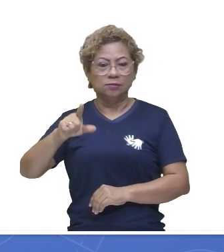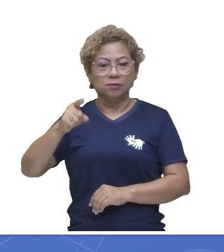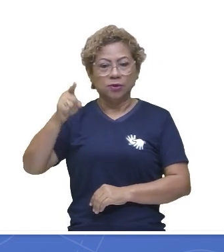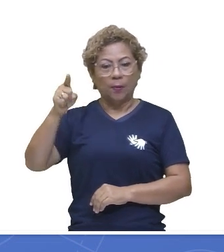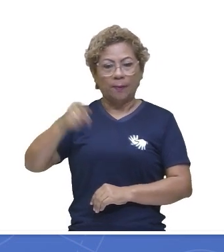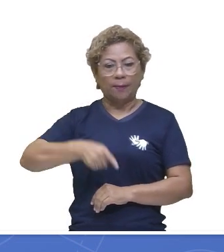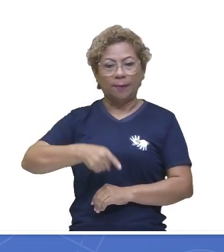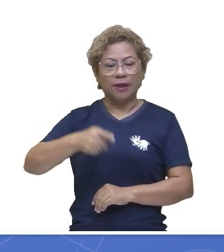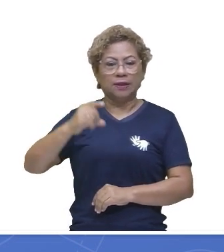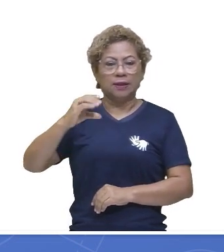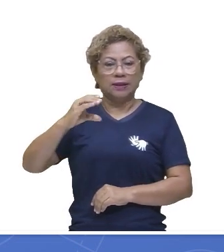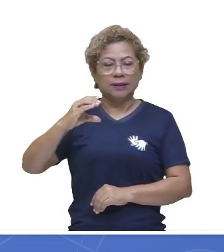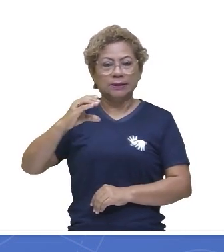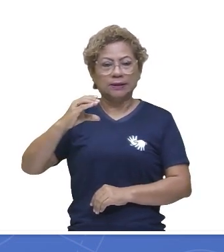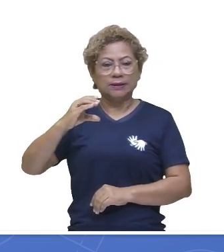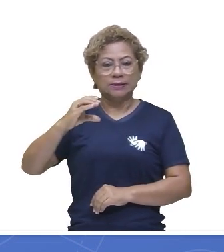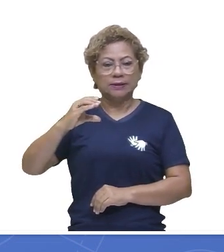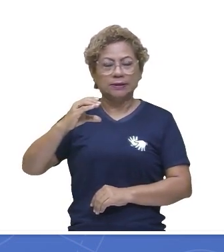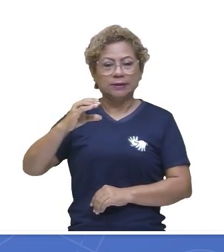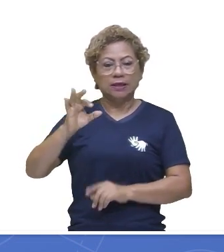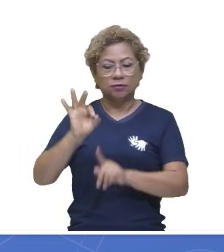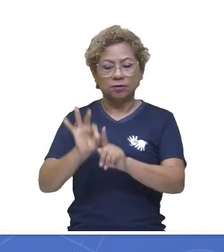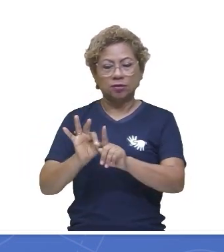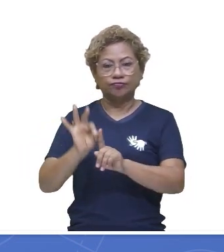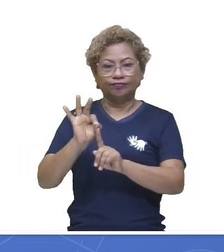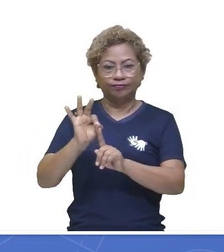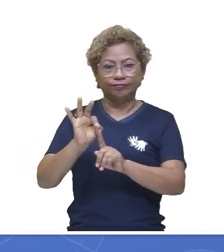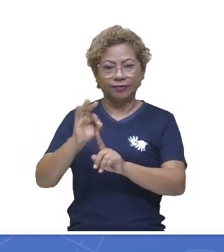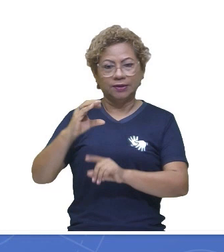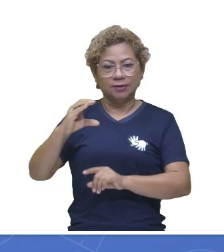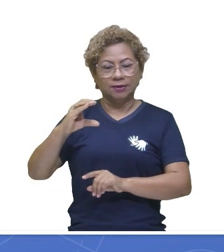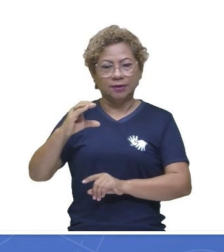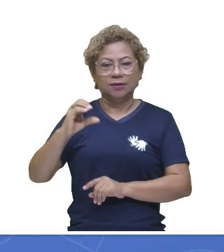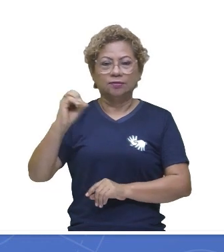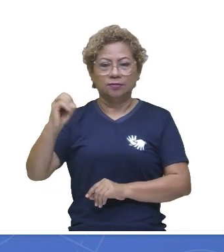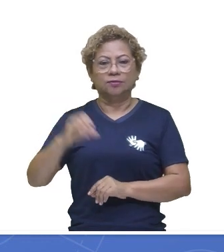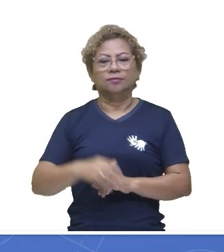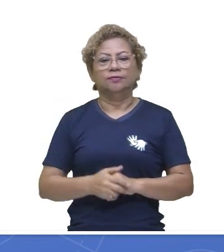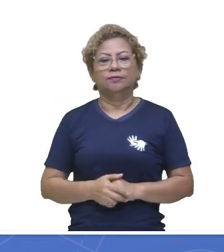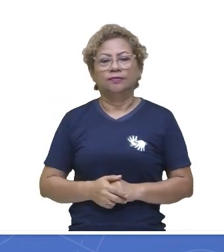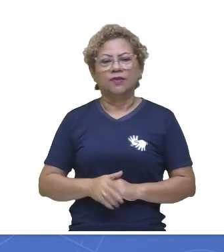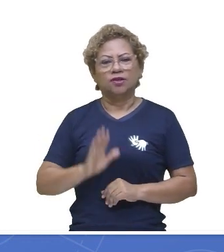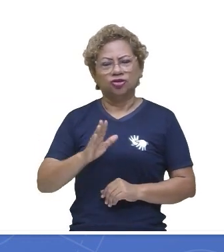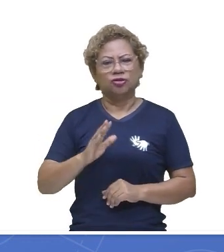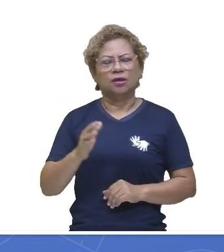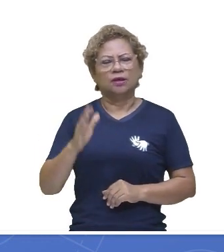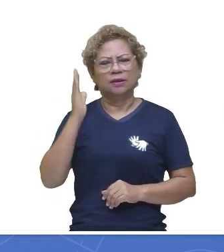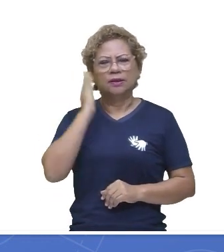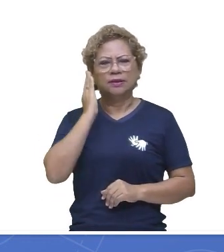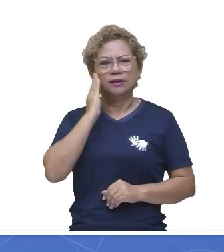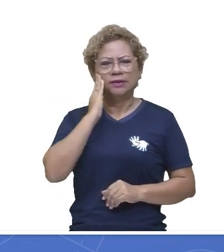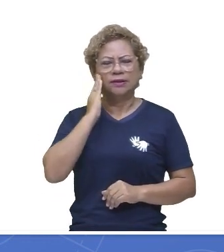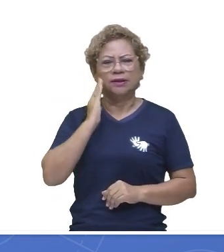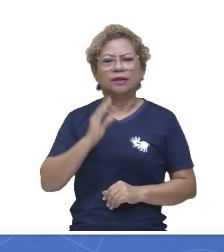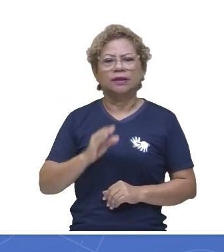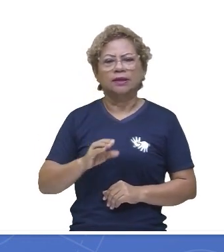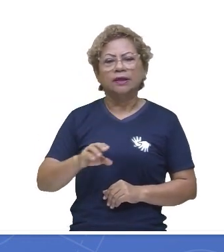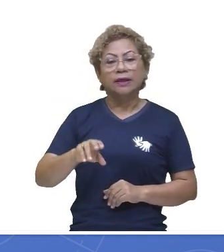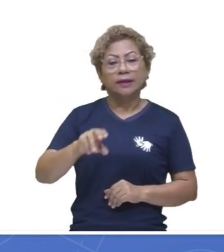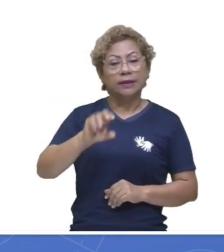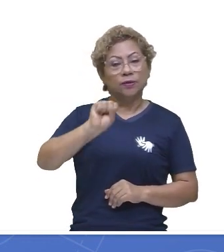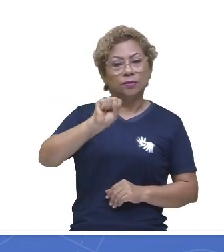podia muito bem dividir essa capacidade térmica pela massa do corpo, certo? Que no caso é de